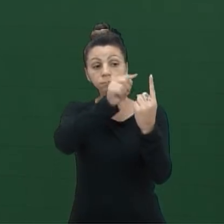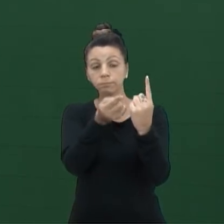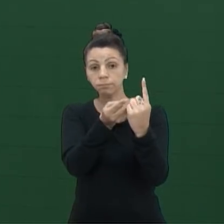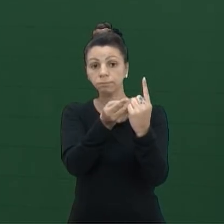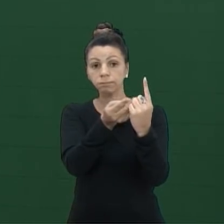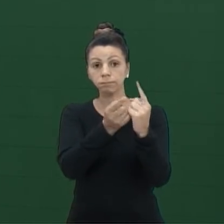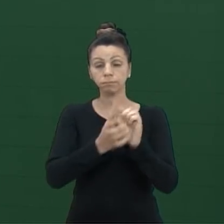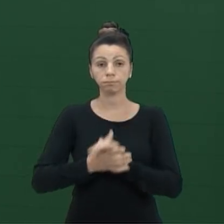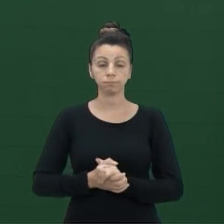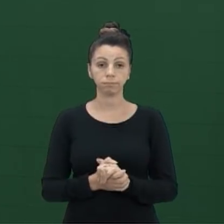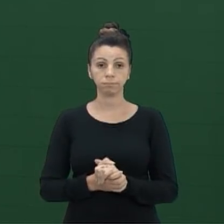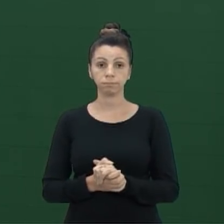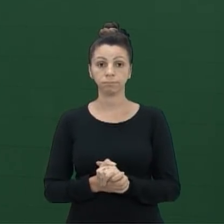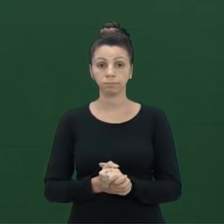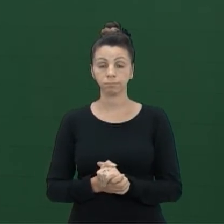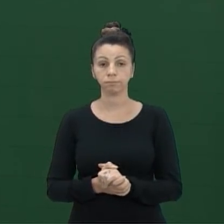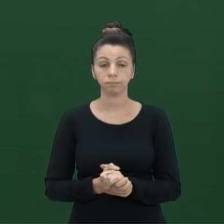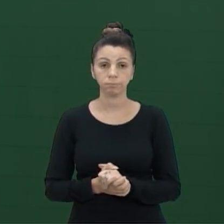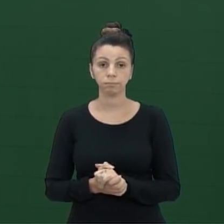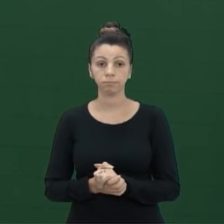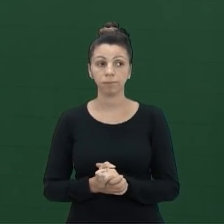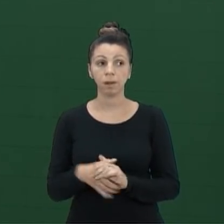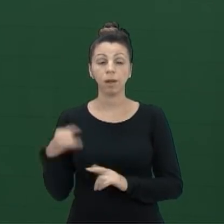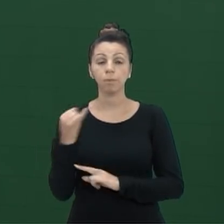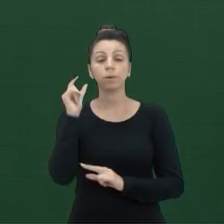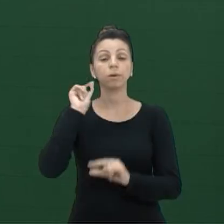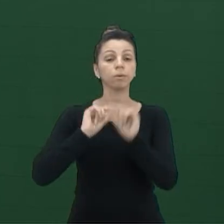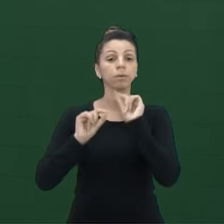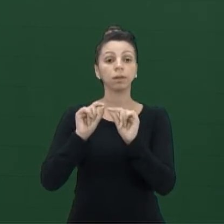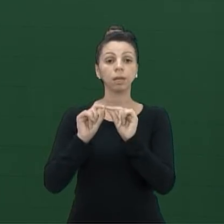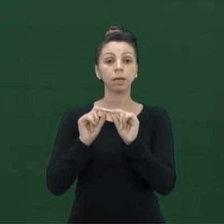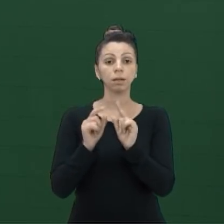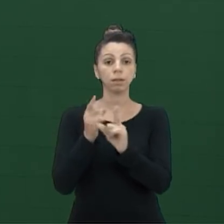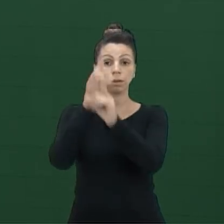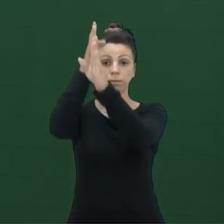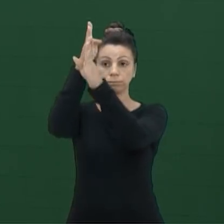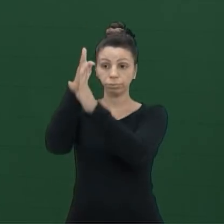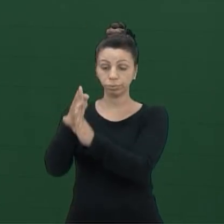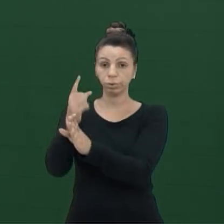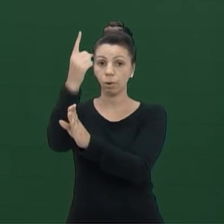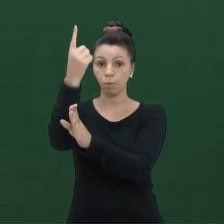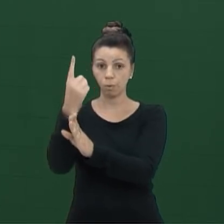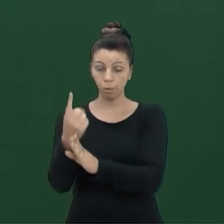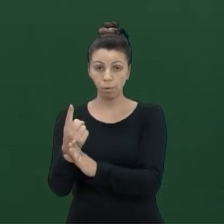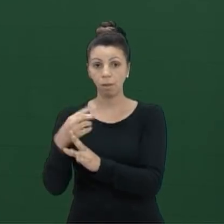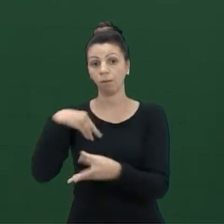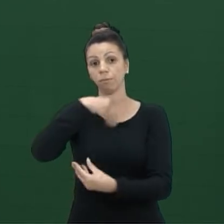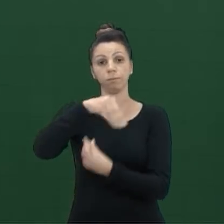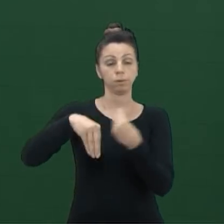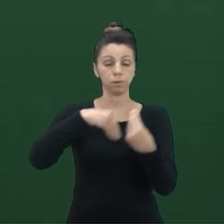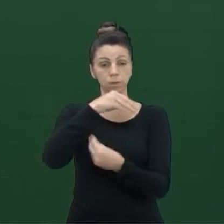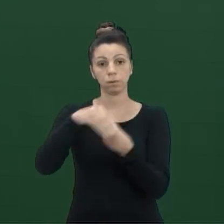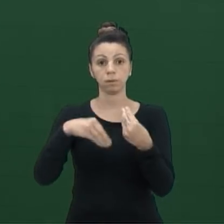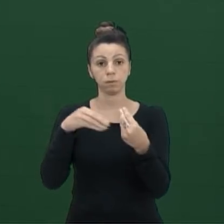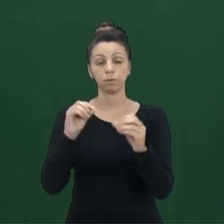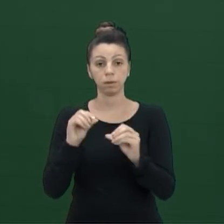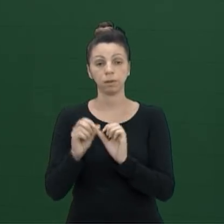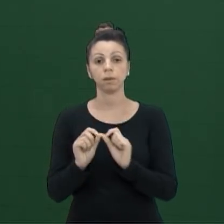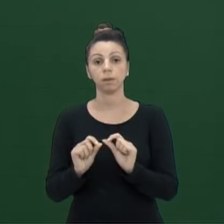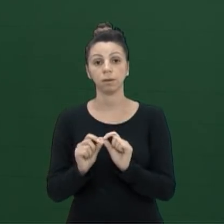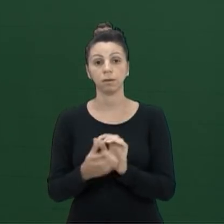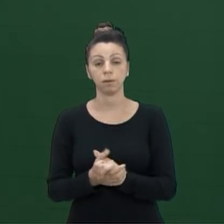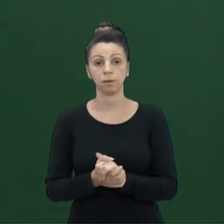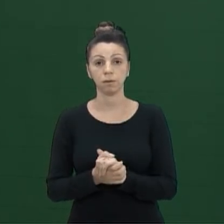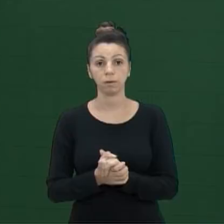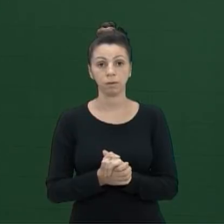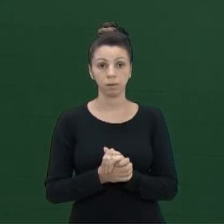embaixo da unidade decimal, senão vocês vão errar a conta misturando decimais com unidades. É tipo somar 50